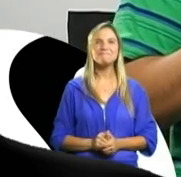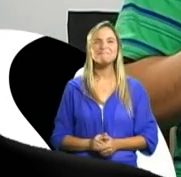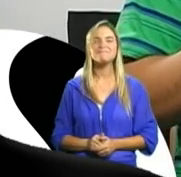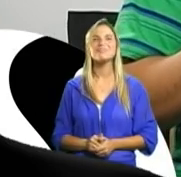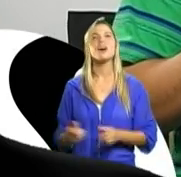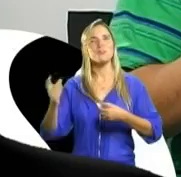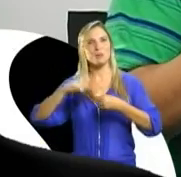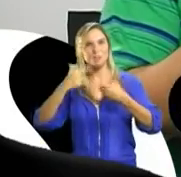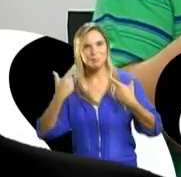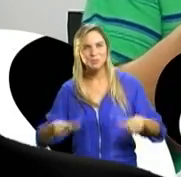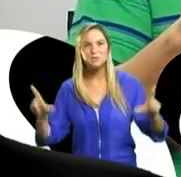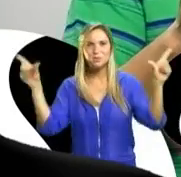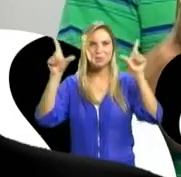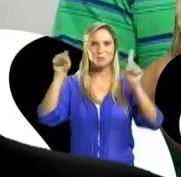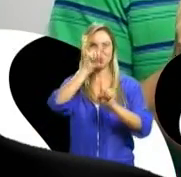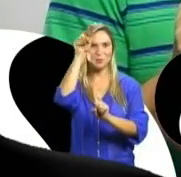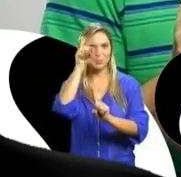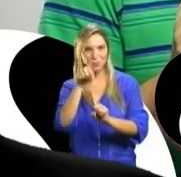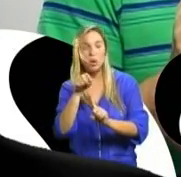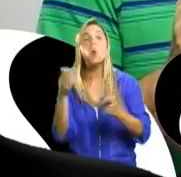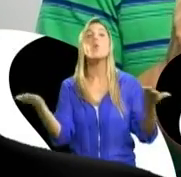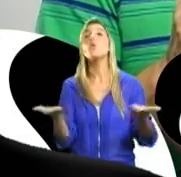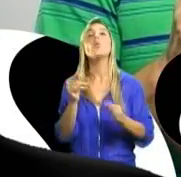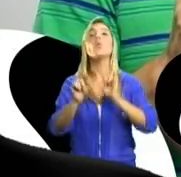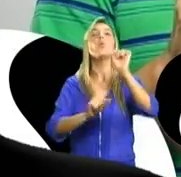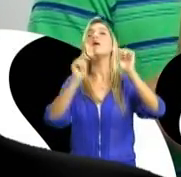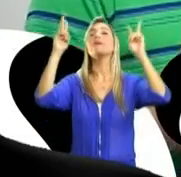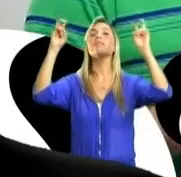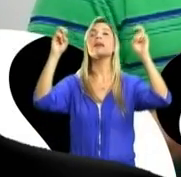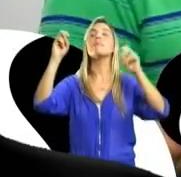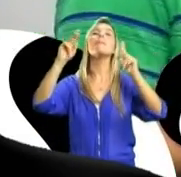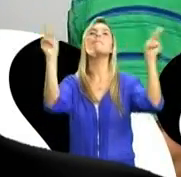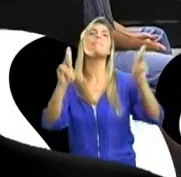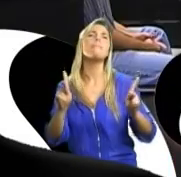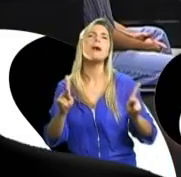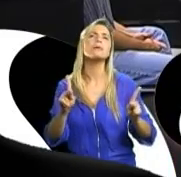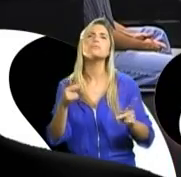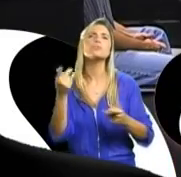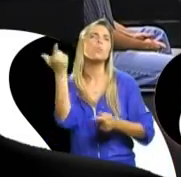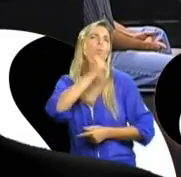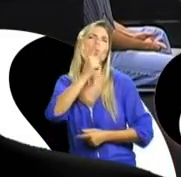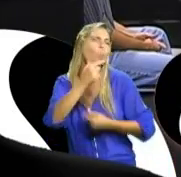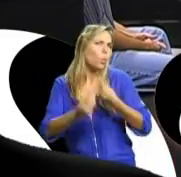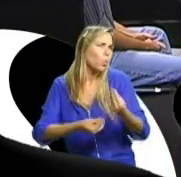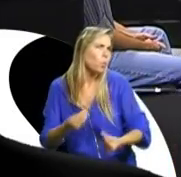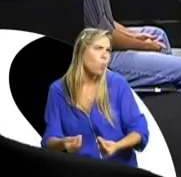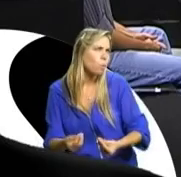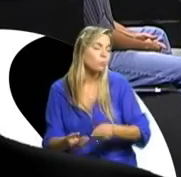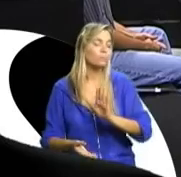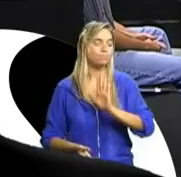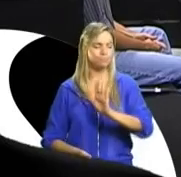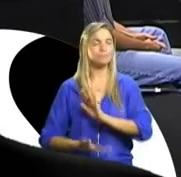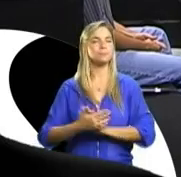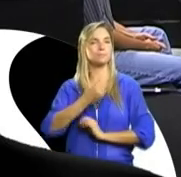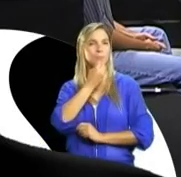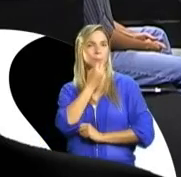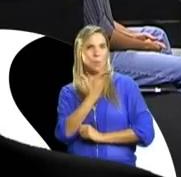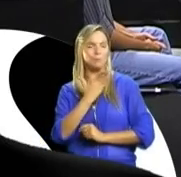De volta com o programa Questões. Hoje estamos falando sobre a construção da paz. Bom,